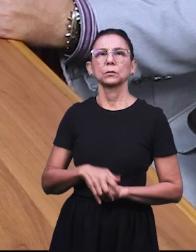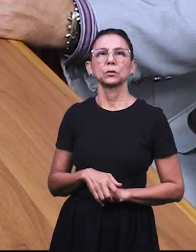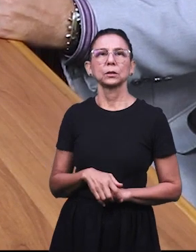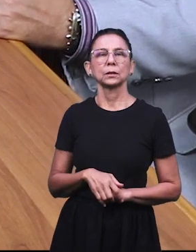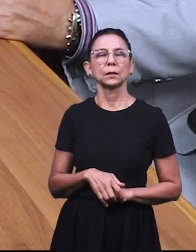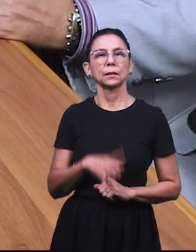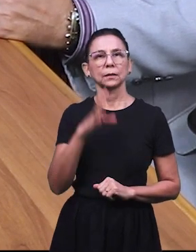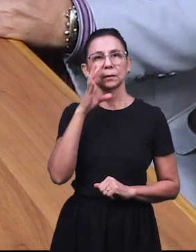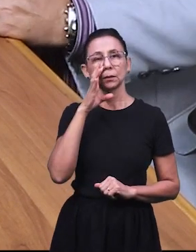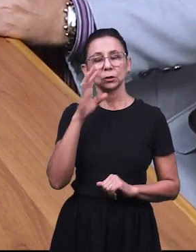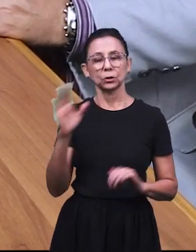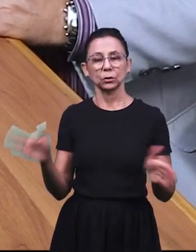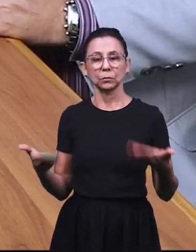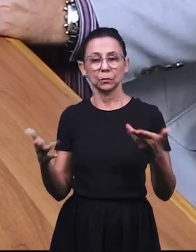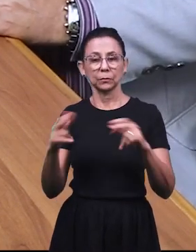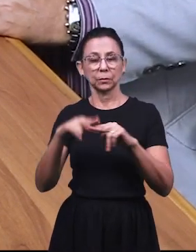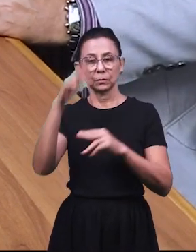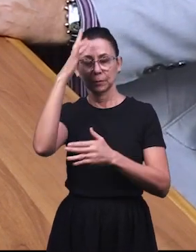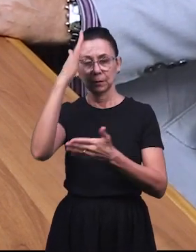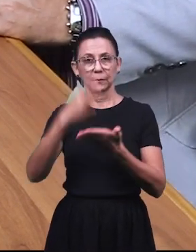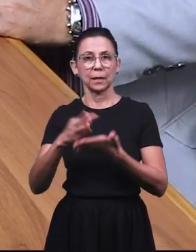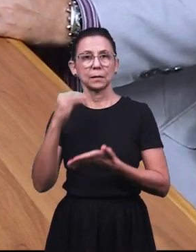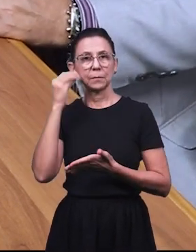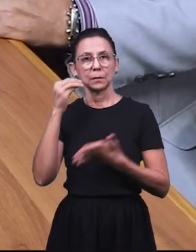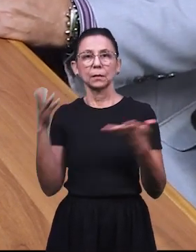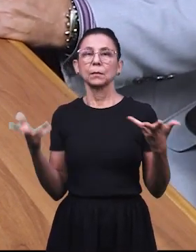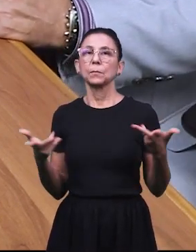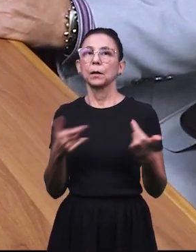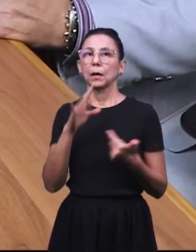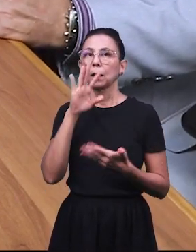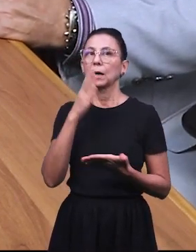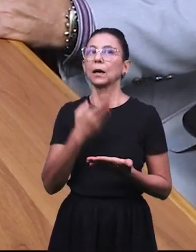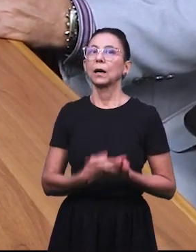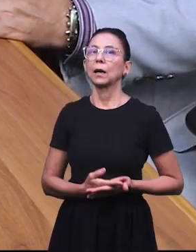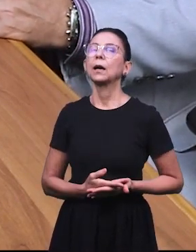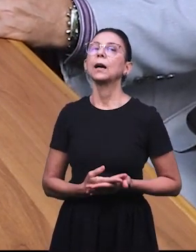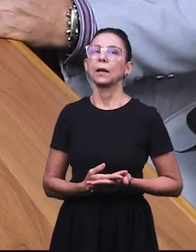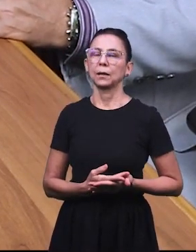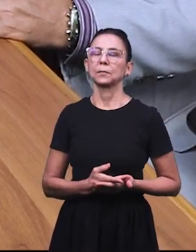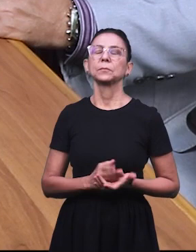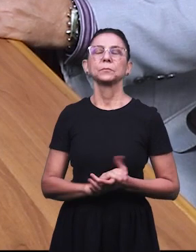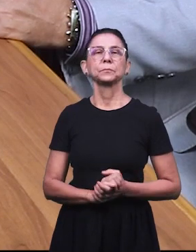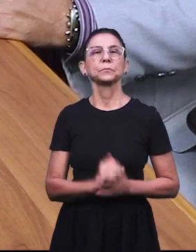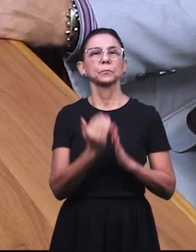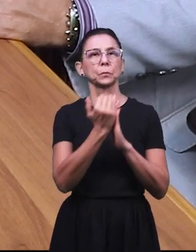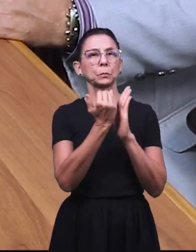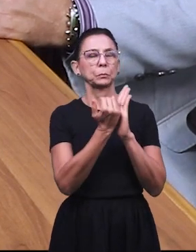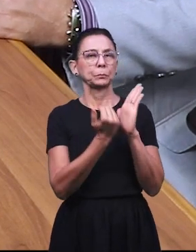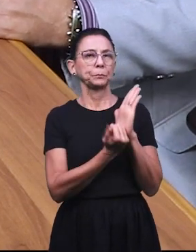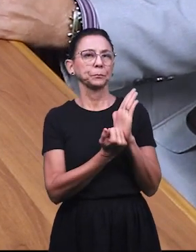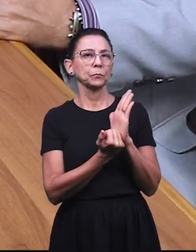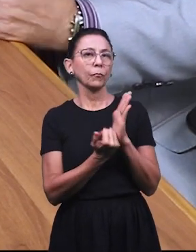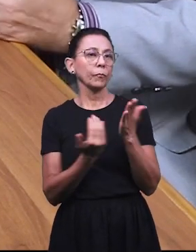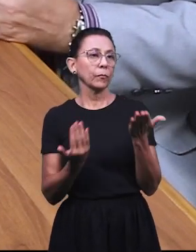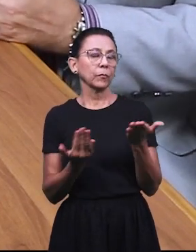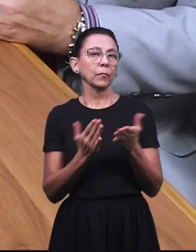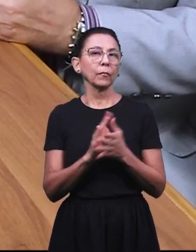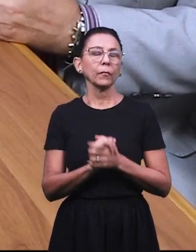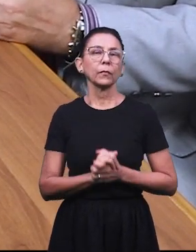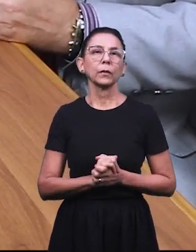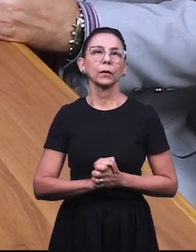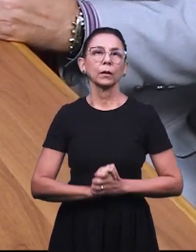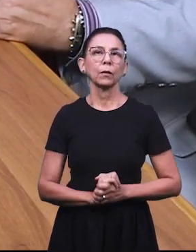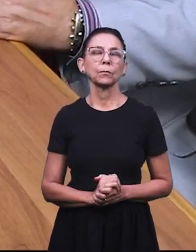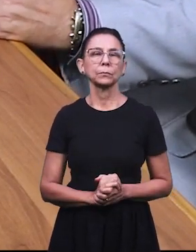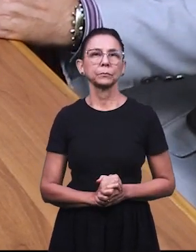assistindo o Movidos pela Fé, porque tem experiências maravilhosas, notáveis, que estão ali no Movidos pela Fé. Sim. Né? E a trilha